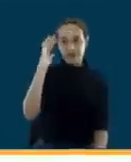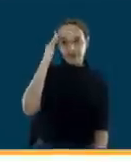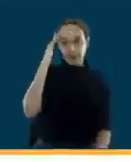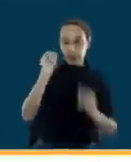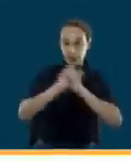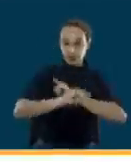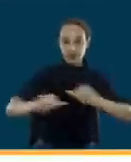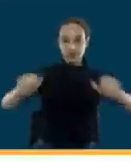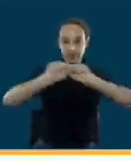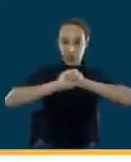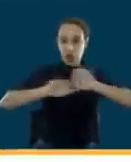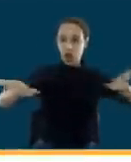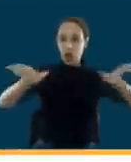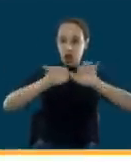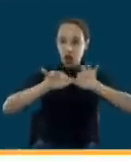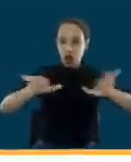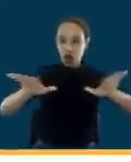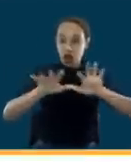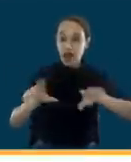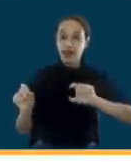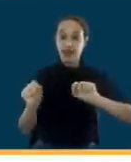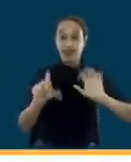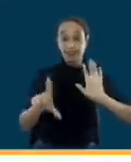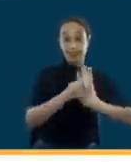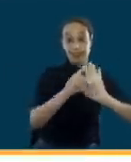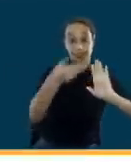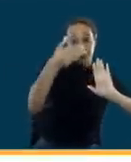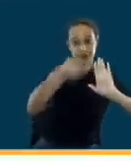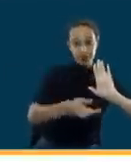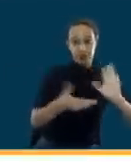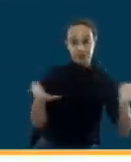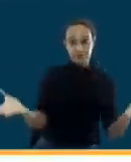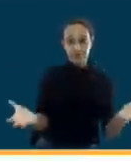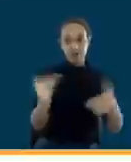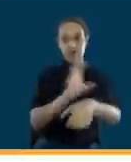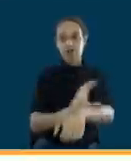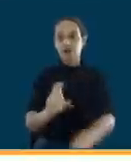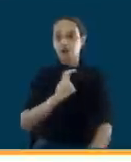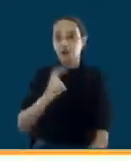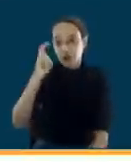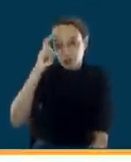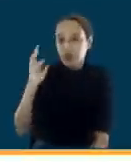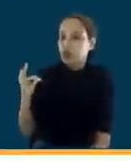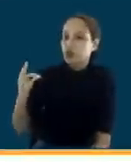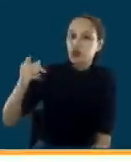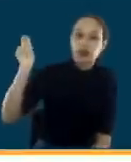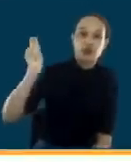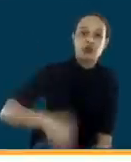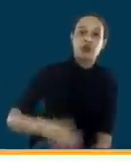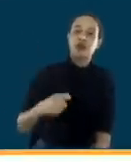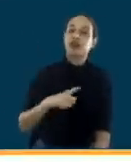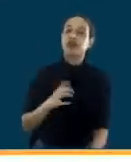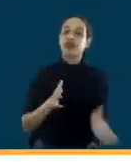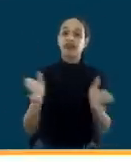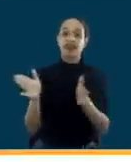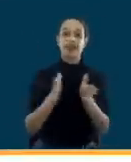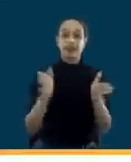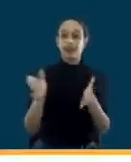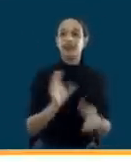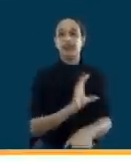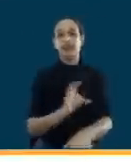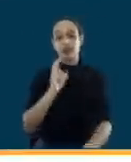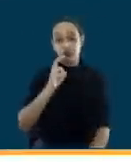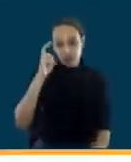dessa legislação de incentivo à cultura, para que todos possam ter acesso, todos os gestores culturais, todas as atividades de